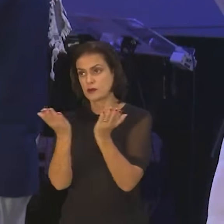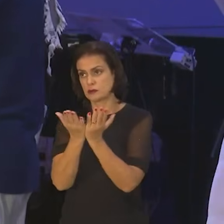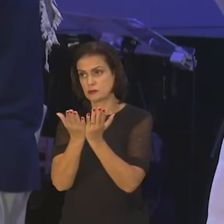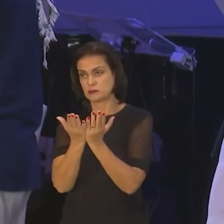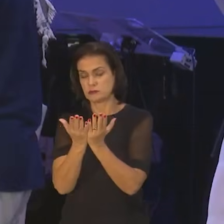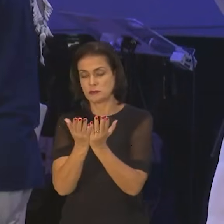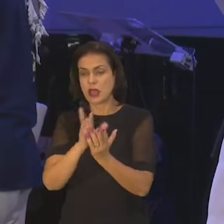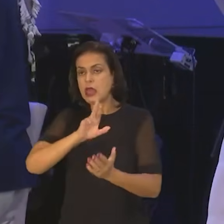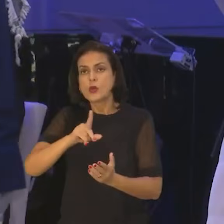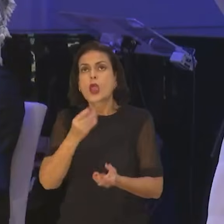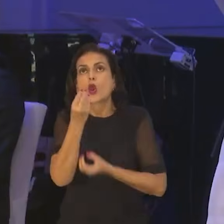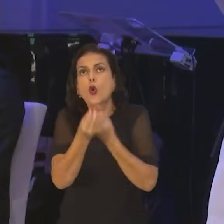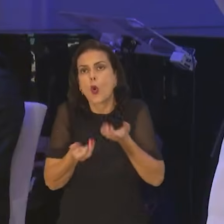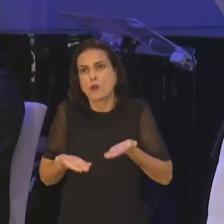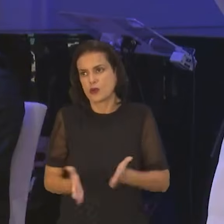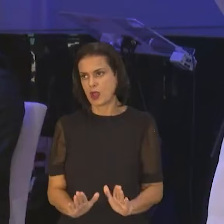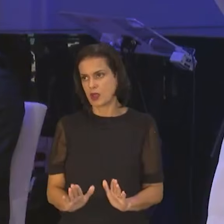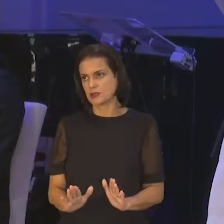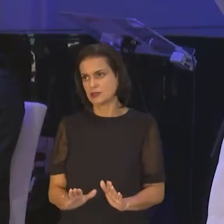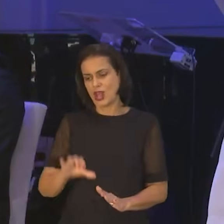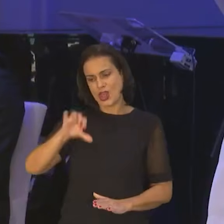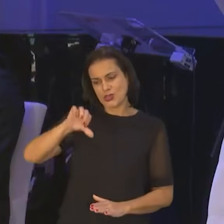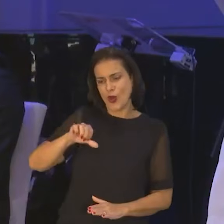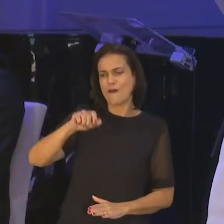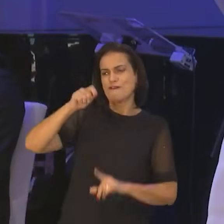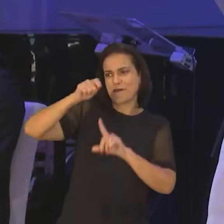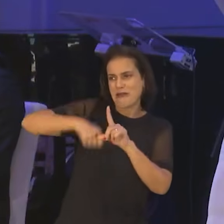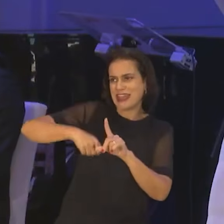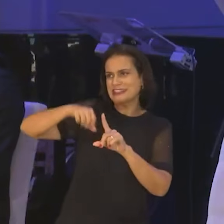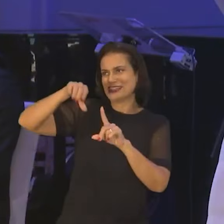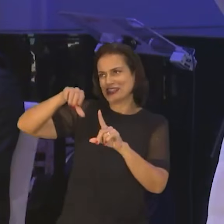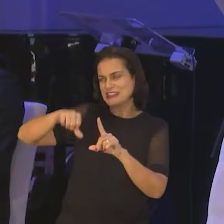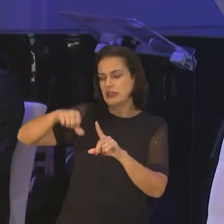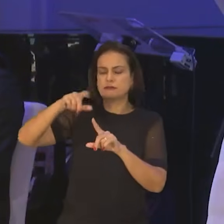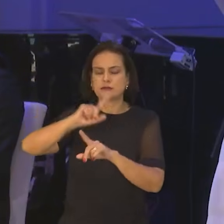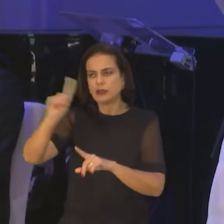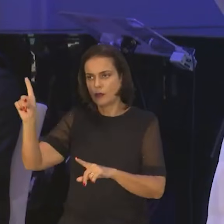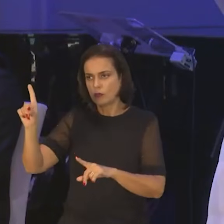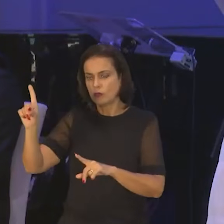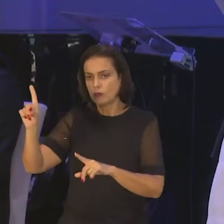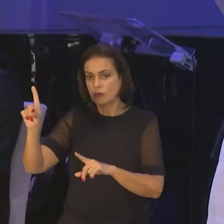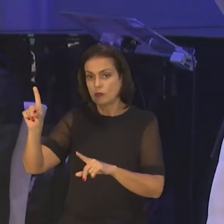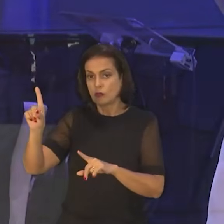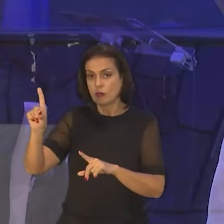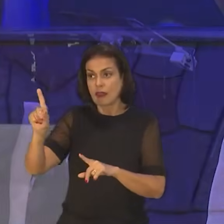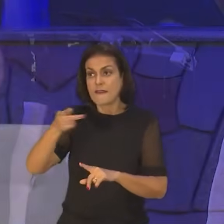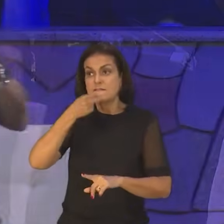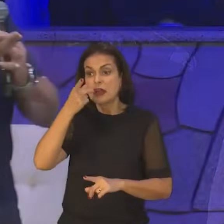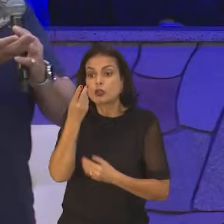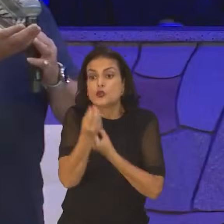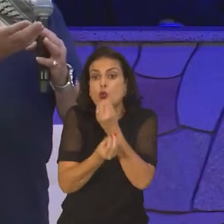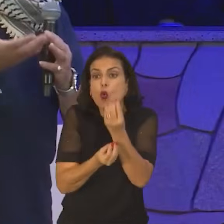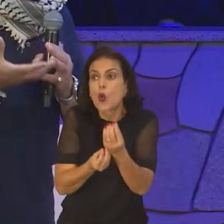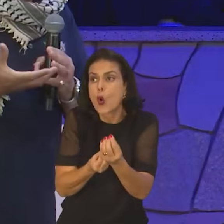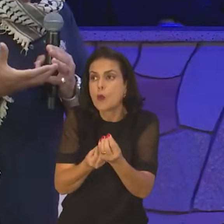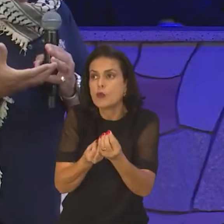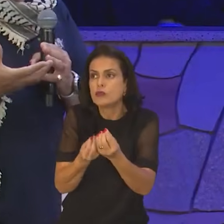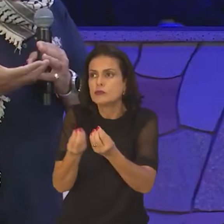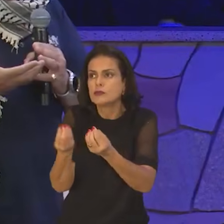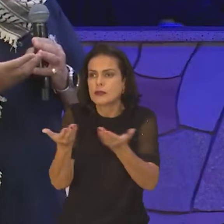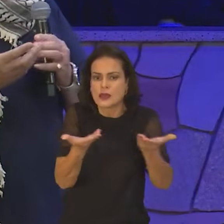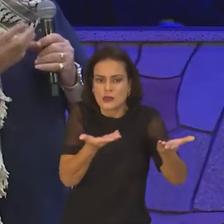forma que você nasce, se são 9 meses, 7 meses, 6 meses, um milagre. Estou falando da forma que você é